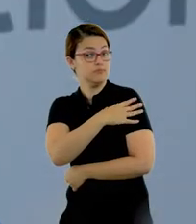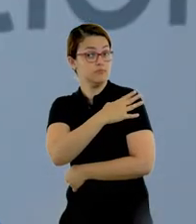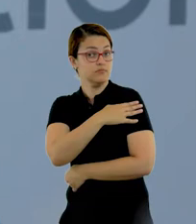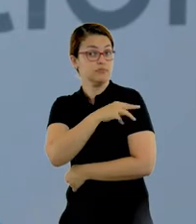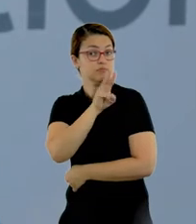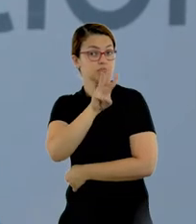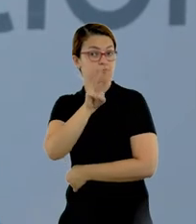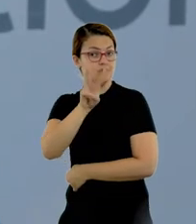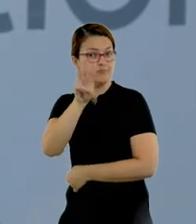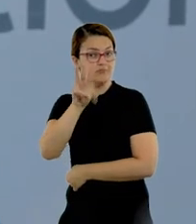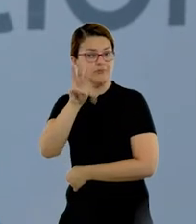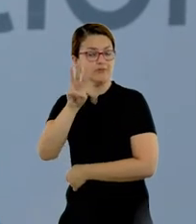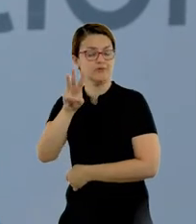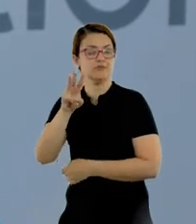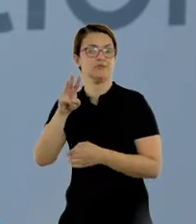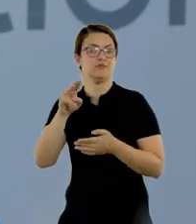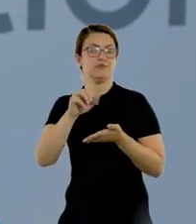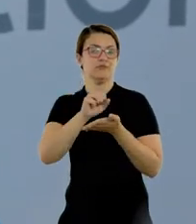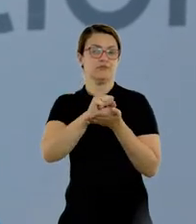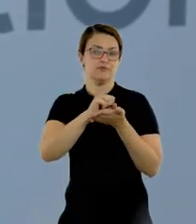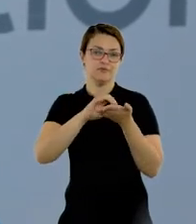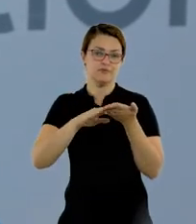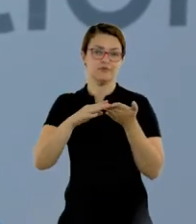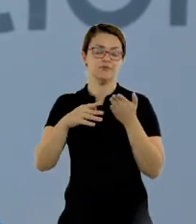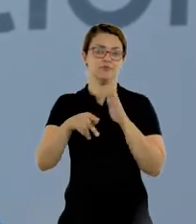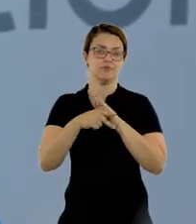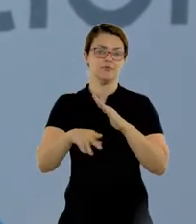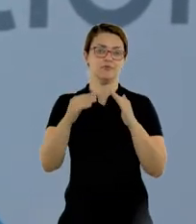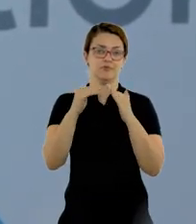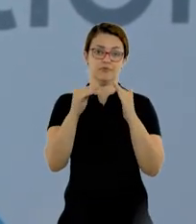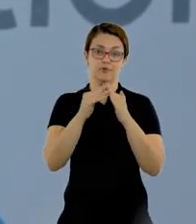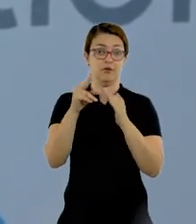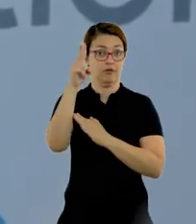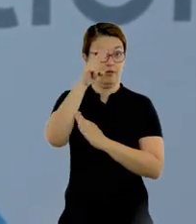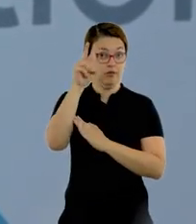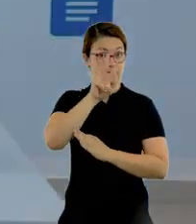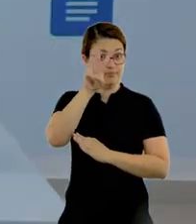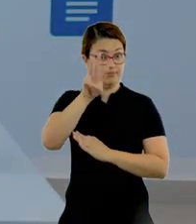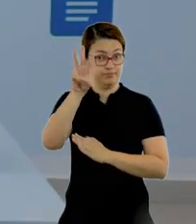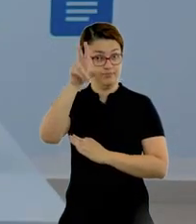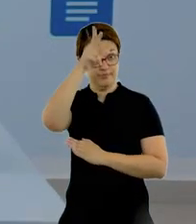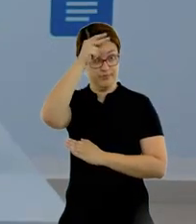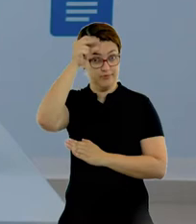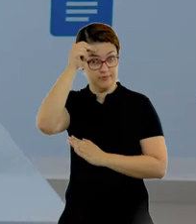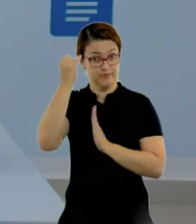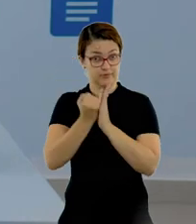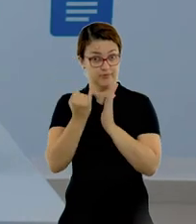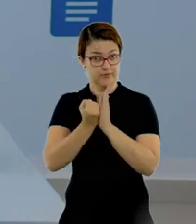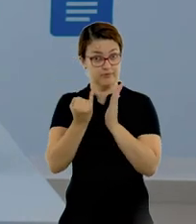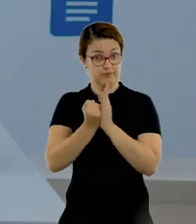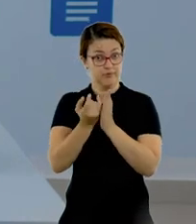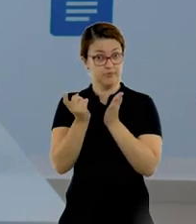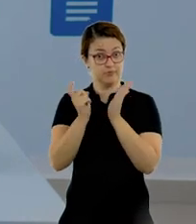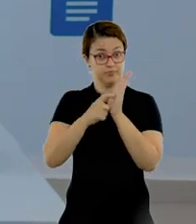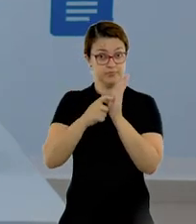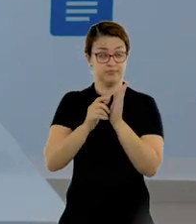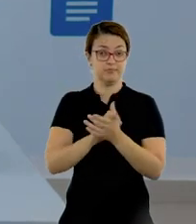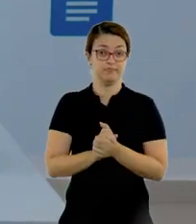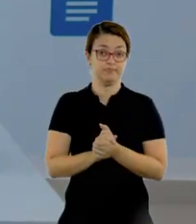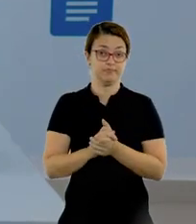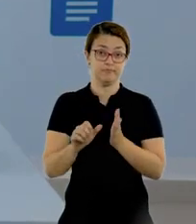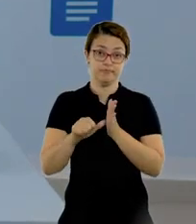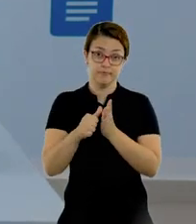nosso link Lição de Casa. Não esqueçam de acessar o link que está no site da Prefeitura de Itapevi. A primeira atividade da semana é de